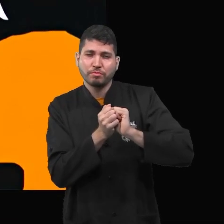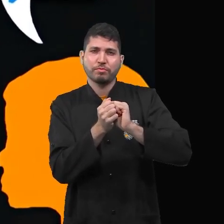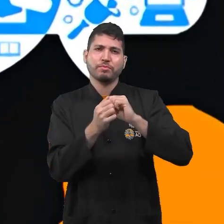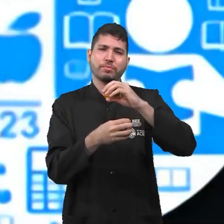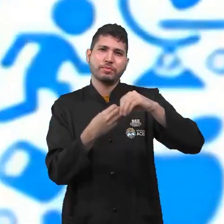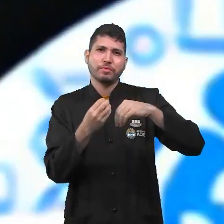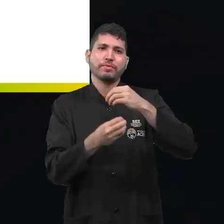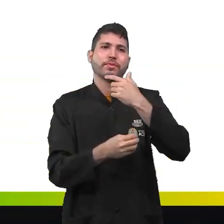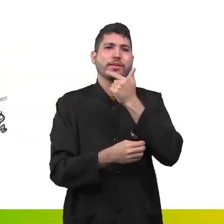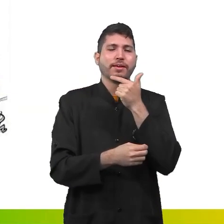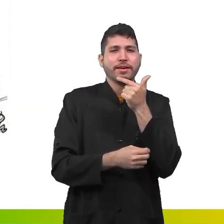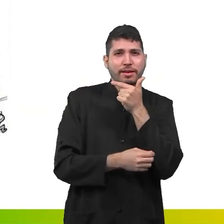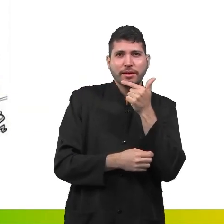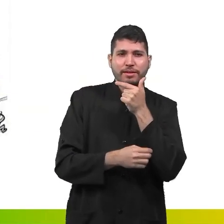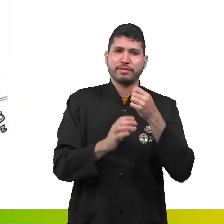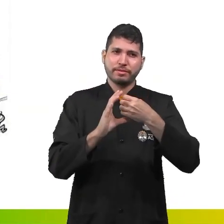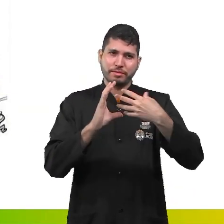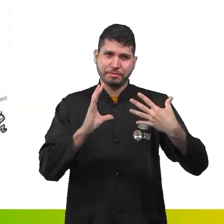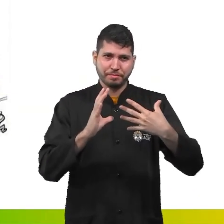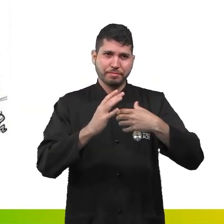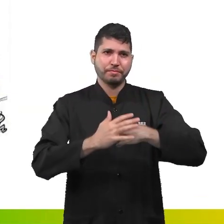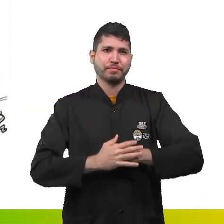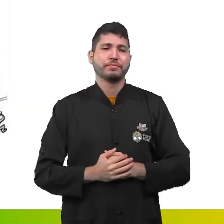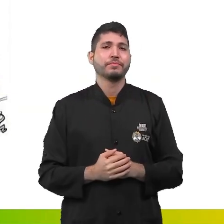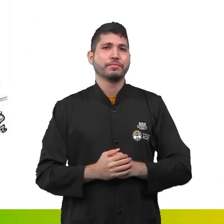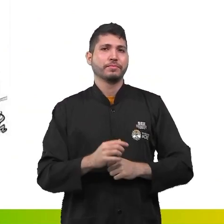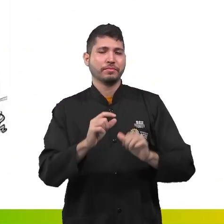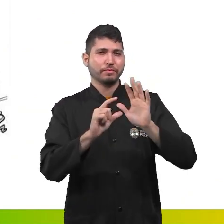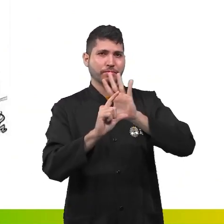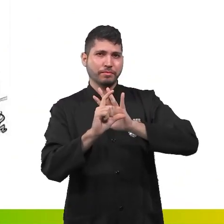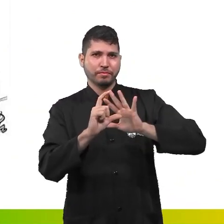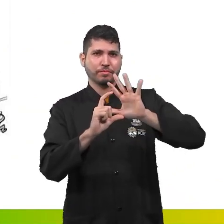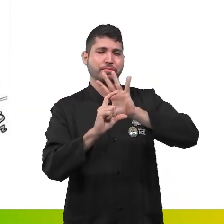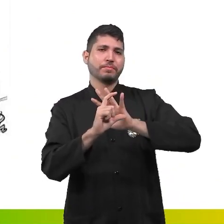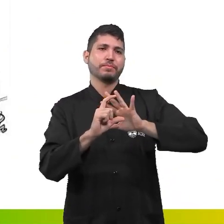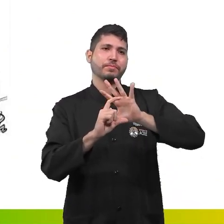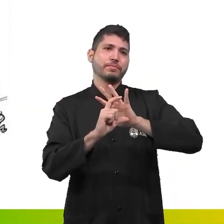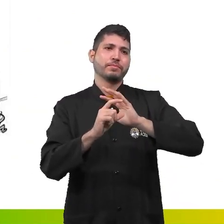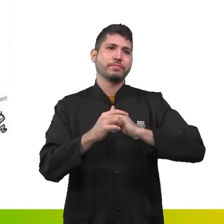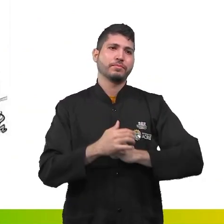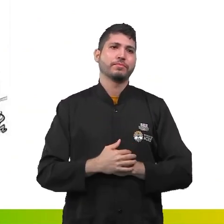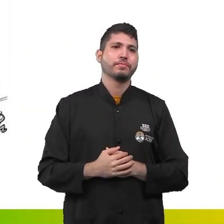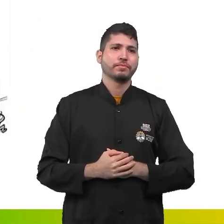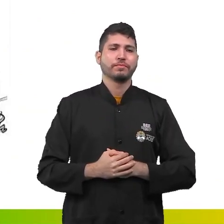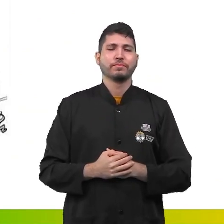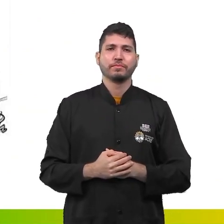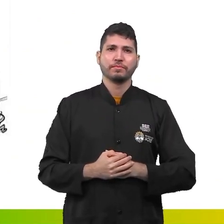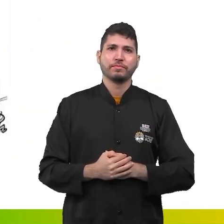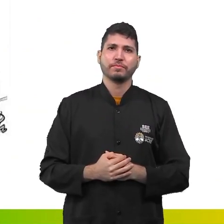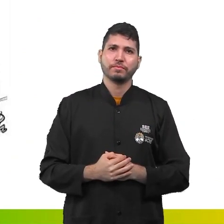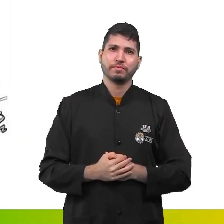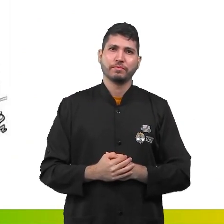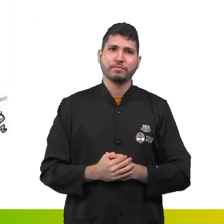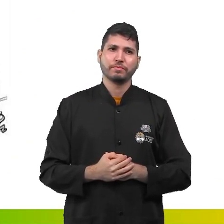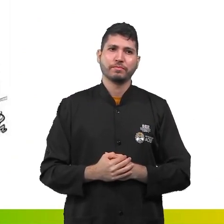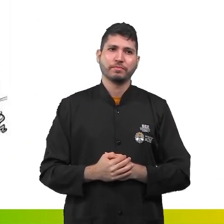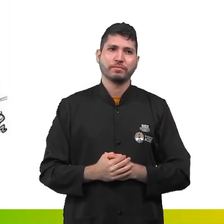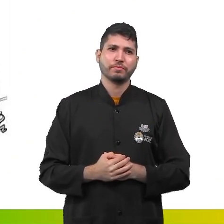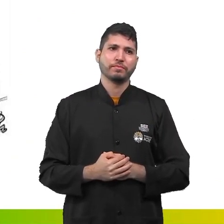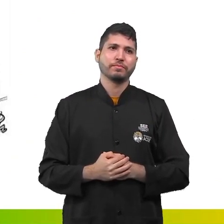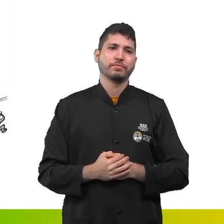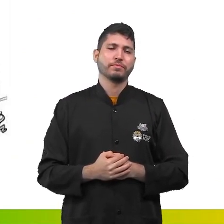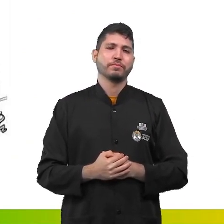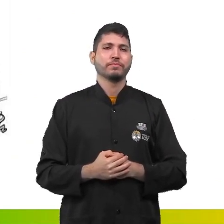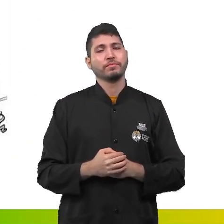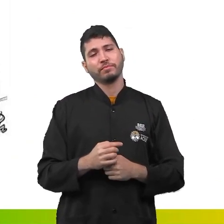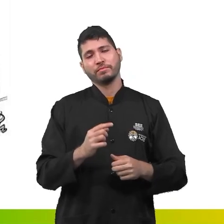Aí temos também, né, las charges. Las charges em la distinção com la historieta,